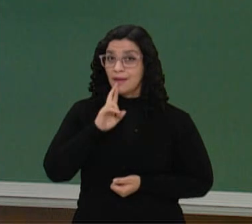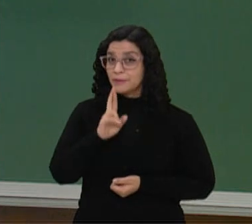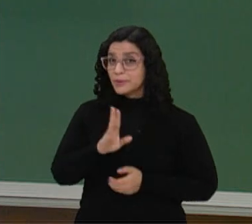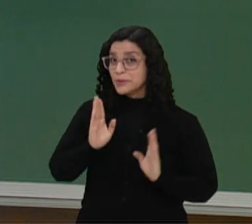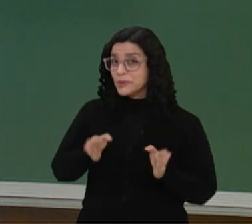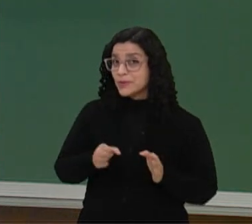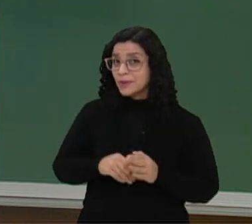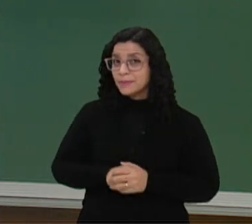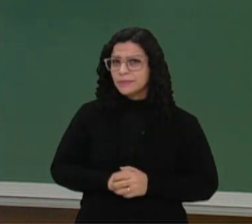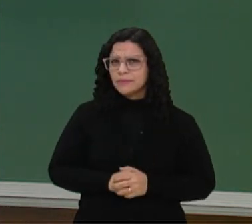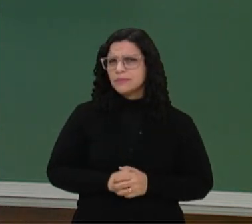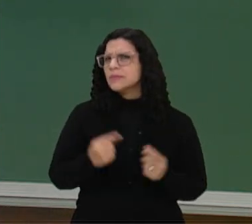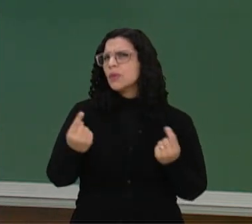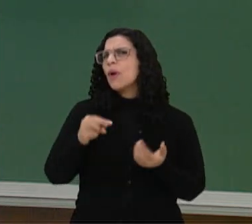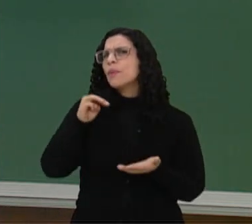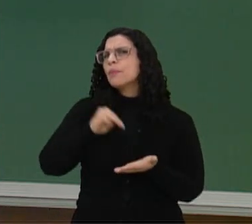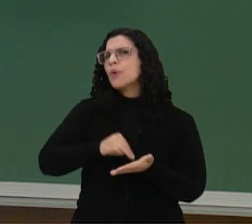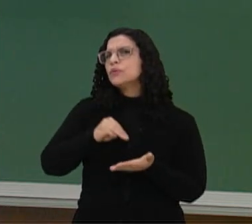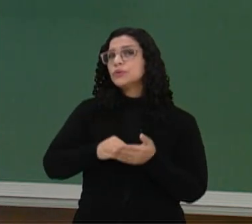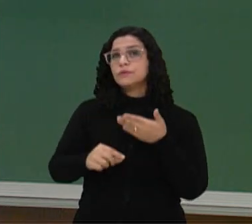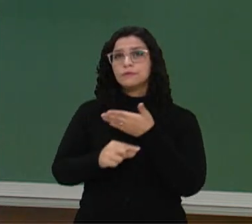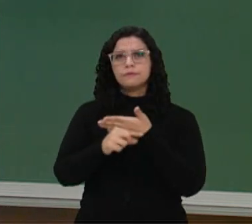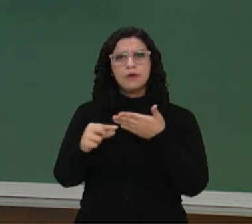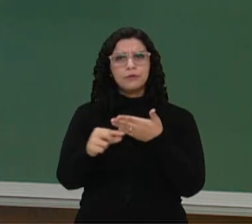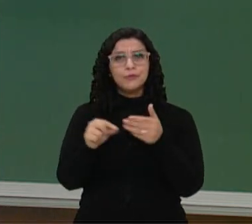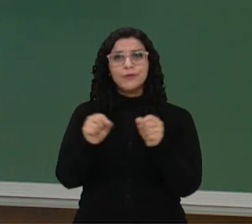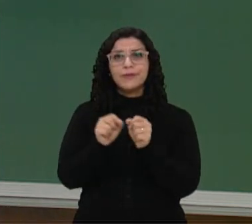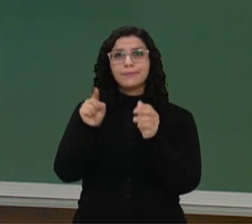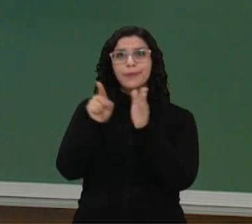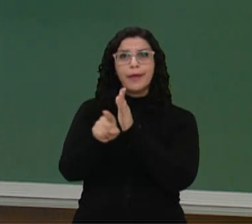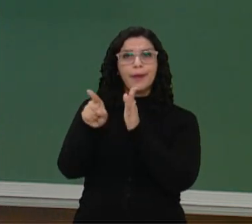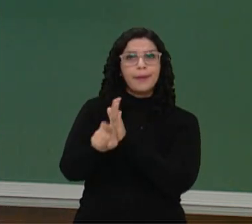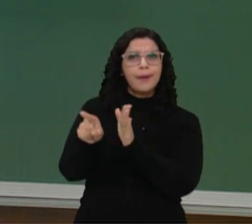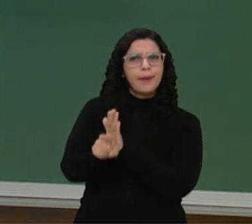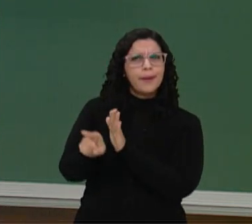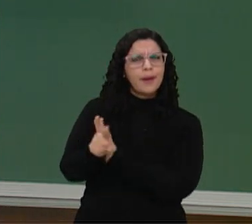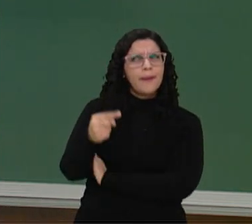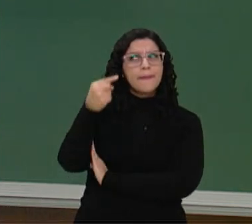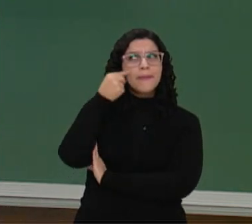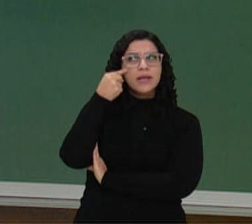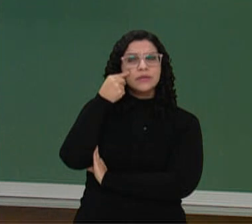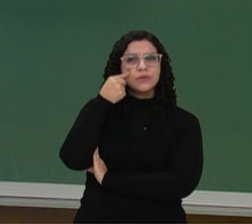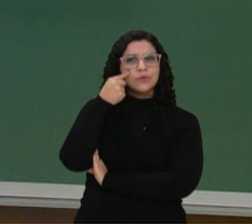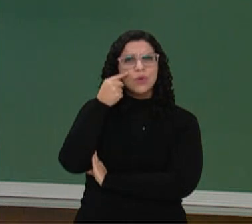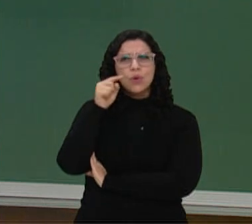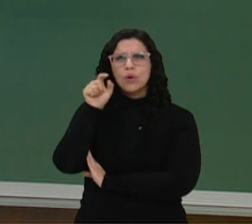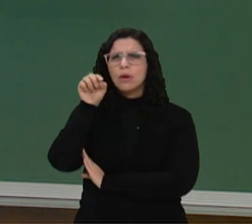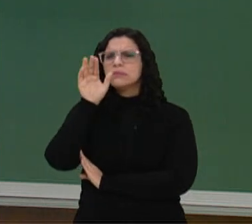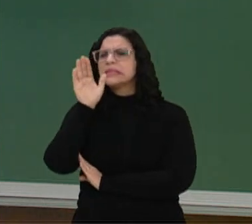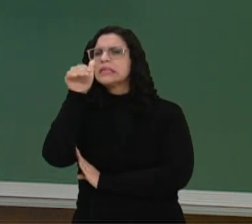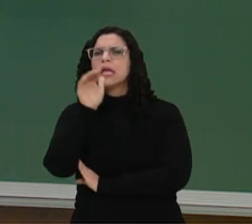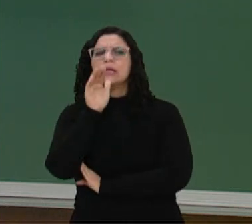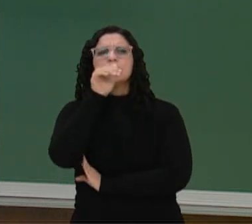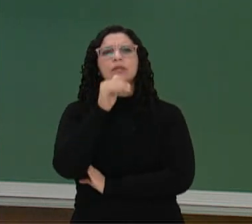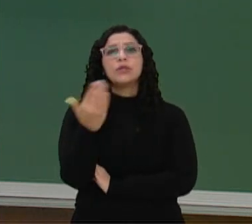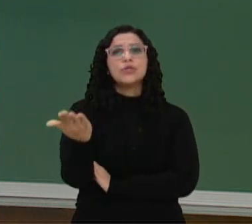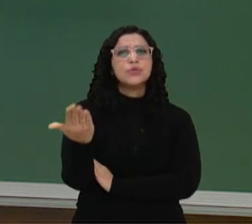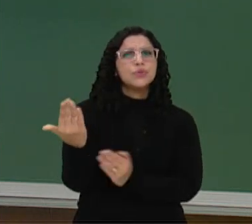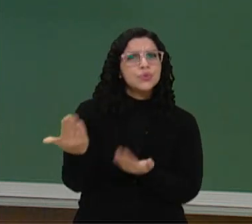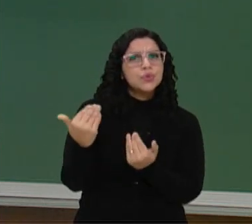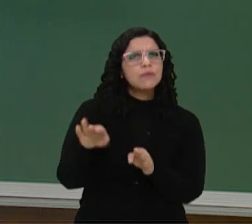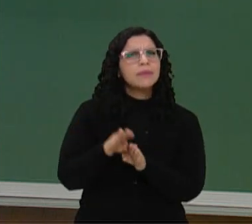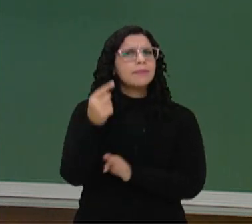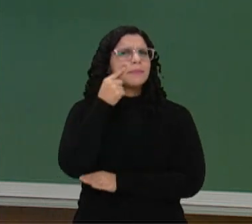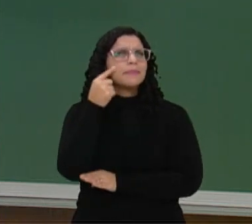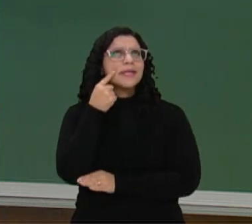Respondeu? Qual que é o motivo da autora utilizar essas perguntas que são pensadas pelos jovens, que os jovens se questionam tanto, às